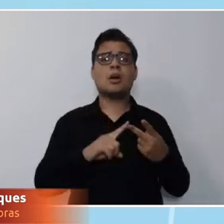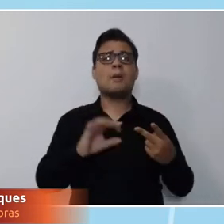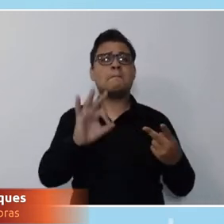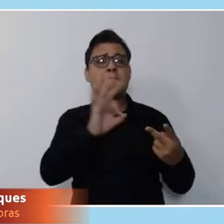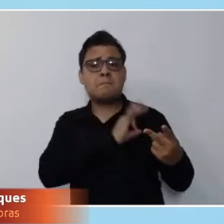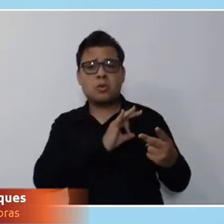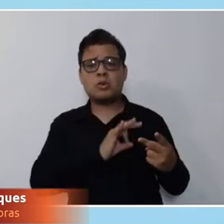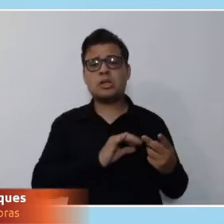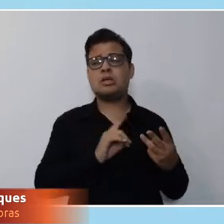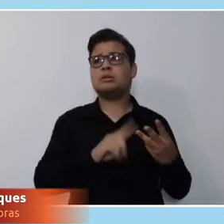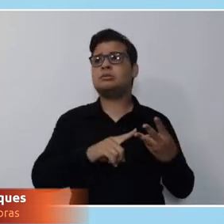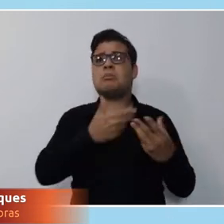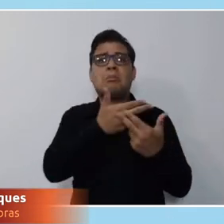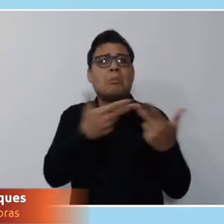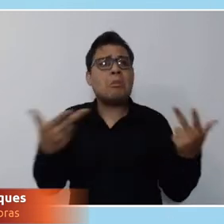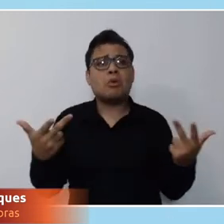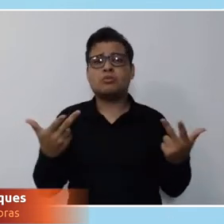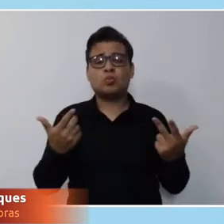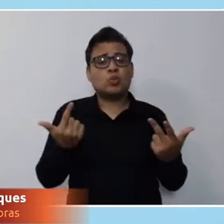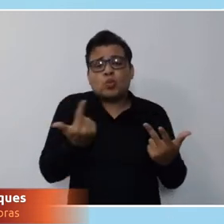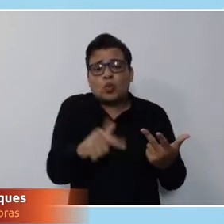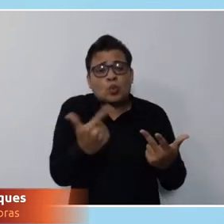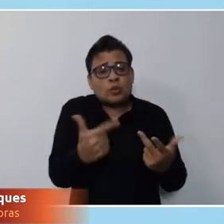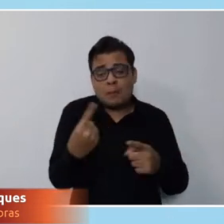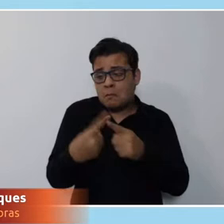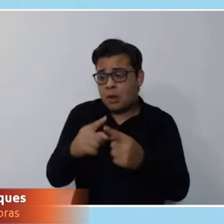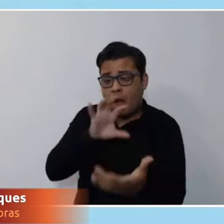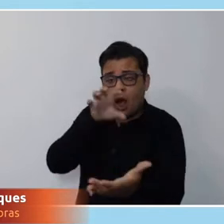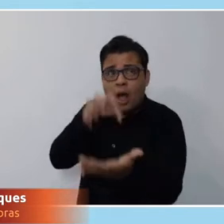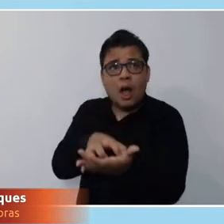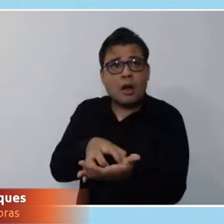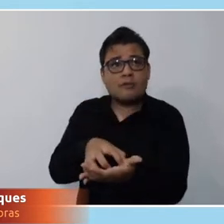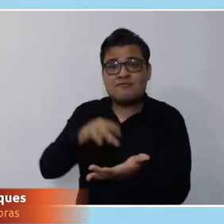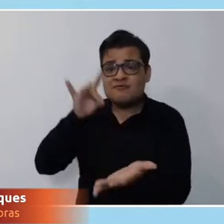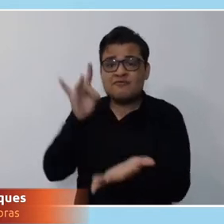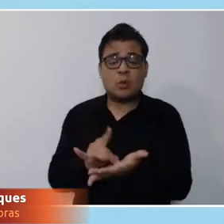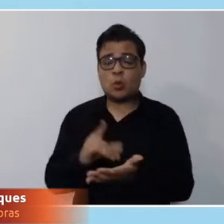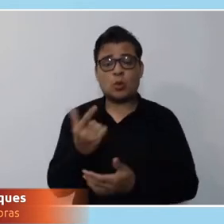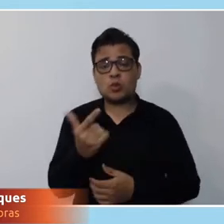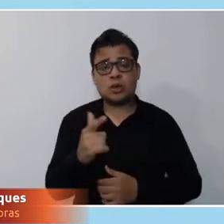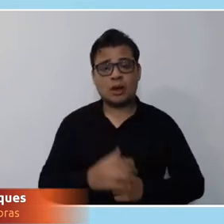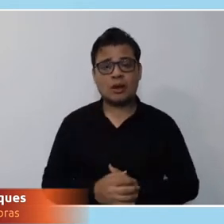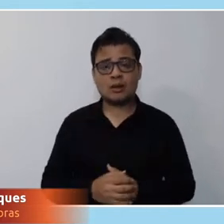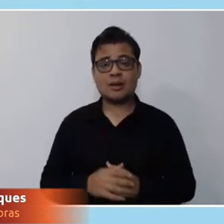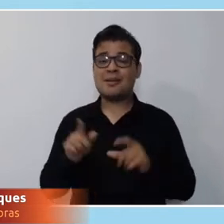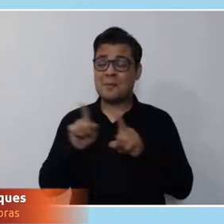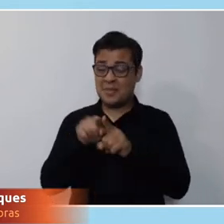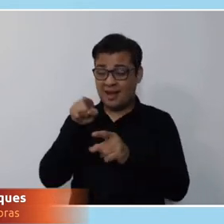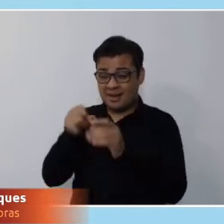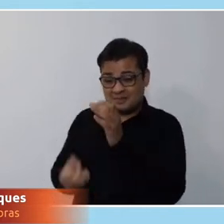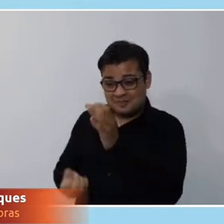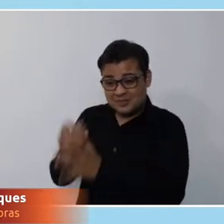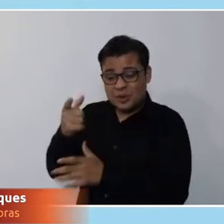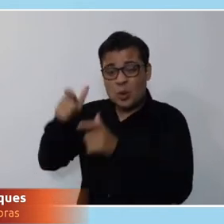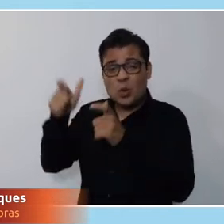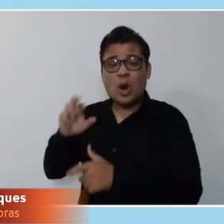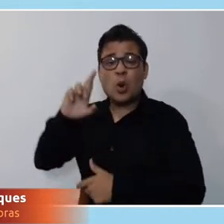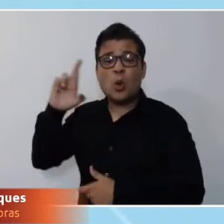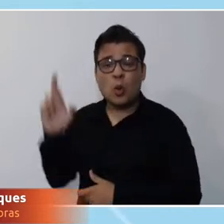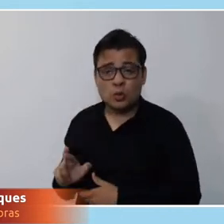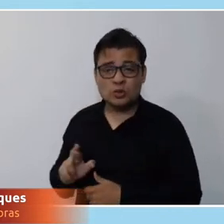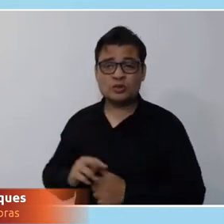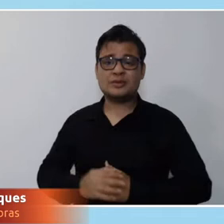o que seja. Inclusive, apesar da origem russa, e aí parece que vai virando uma salada de frutas com a visita